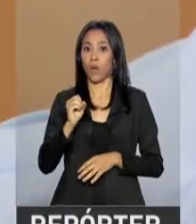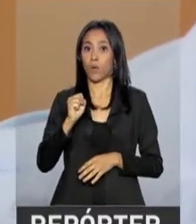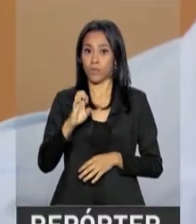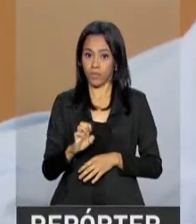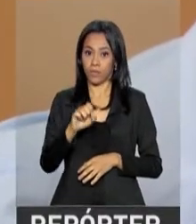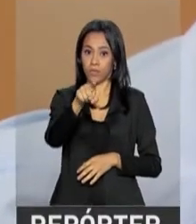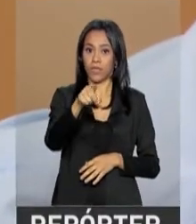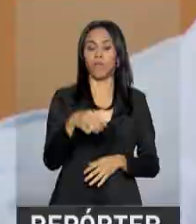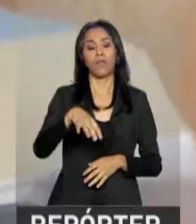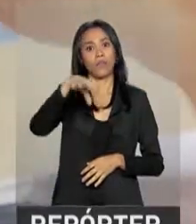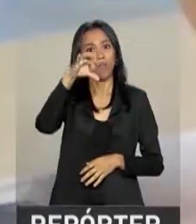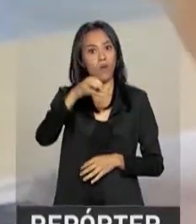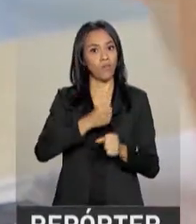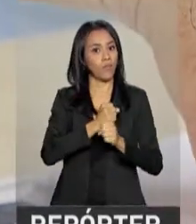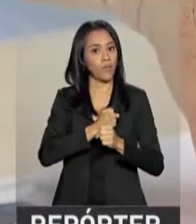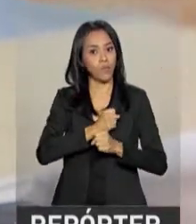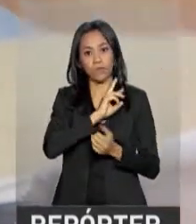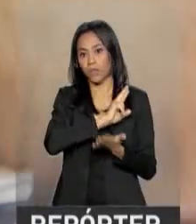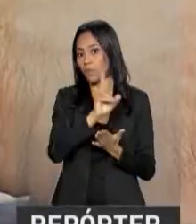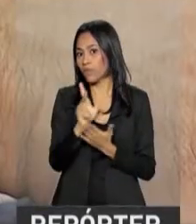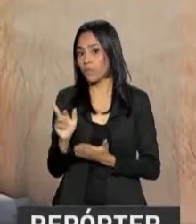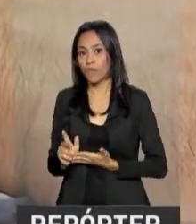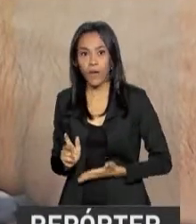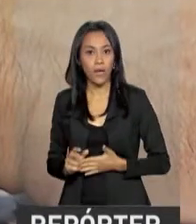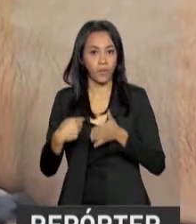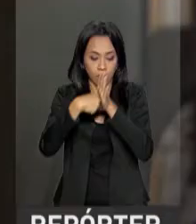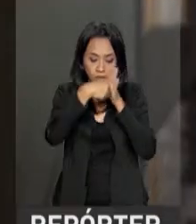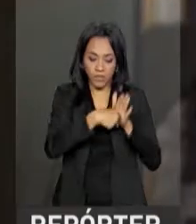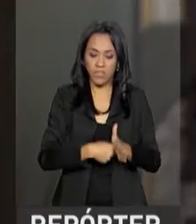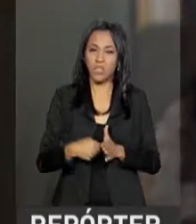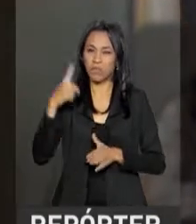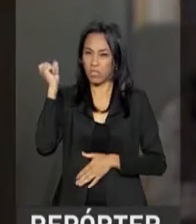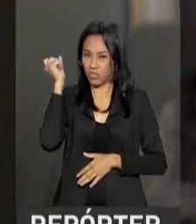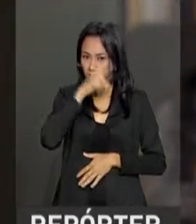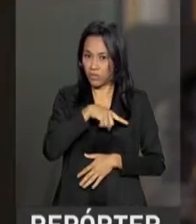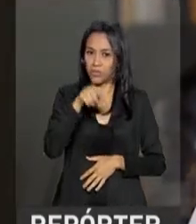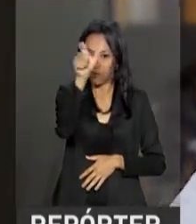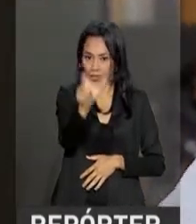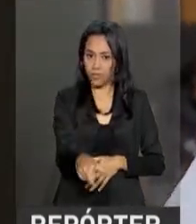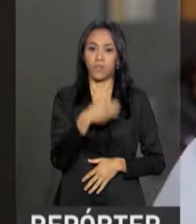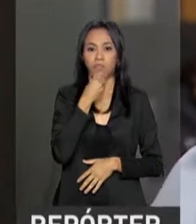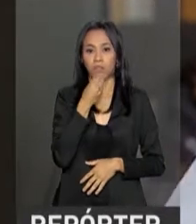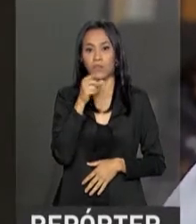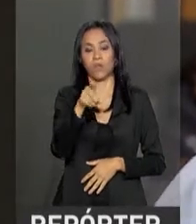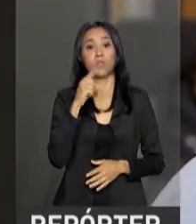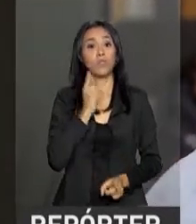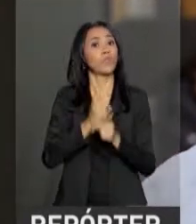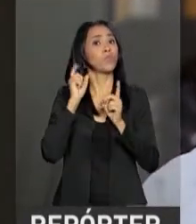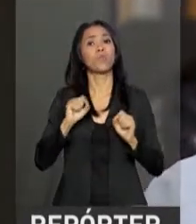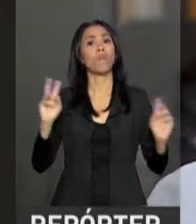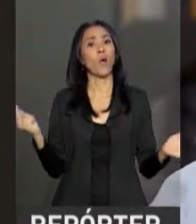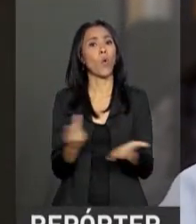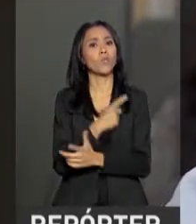anos de idas a médicos e vários exames alguns bem dolorosos até que o servidor público paulo roberto descobrir se o que estava acontecendo